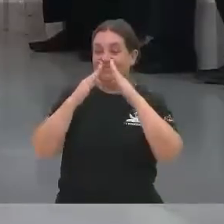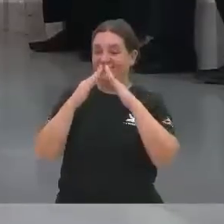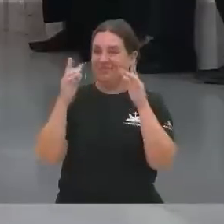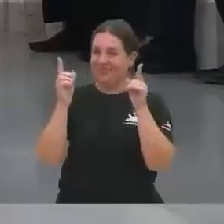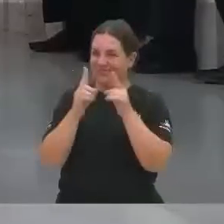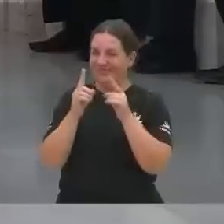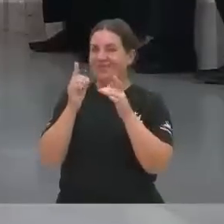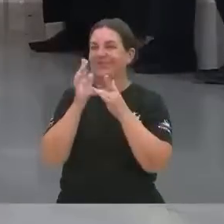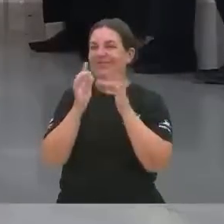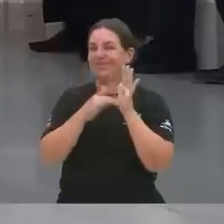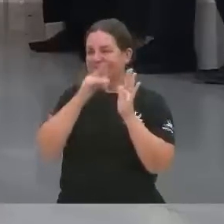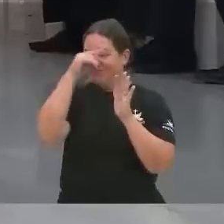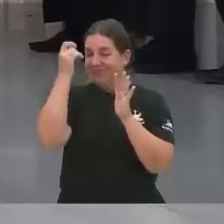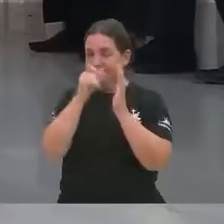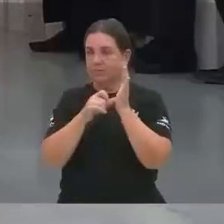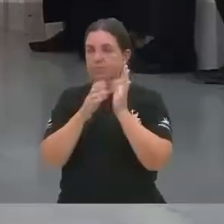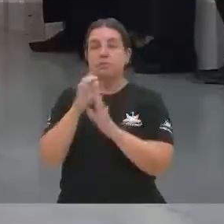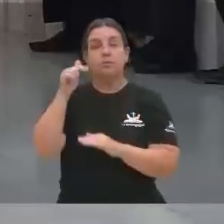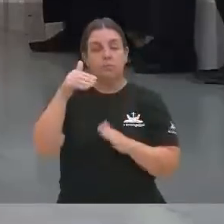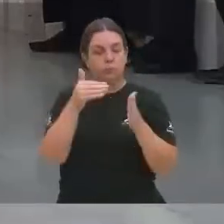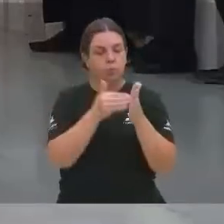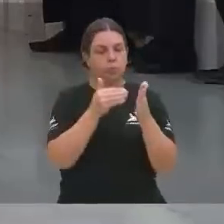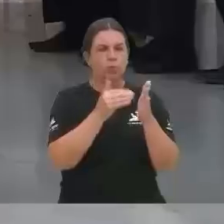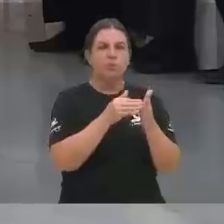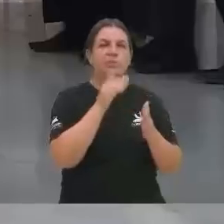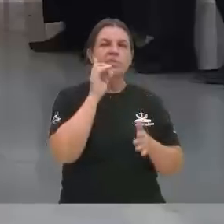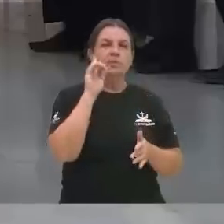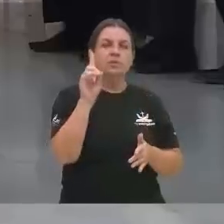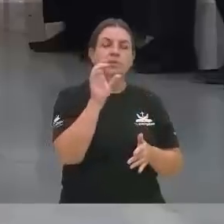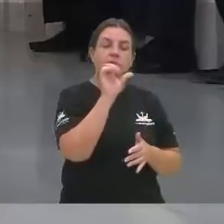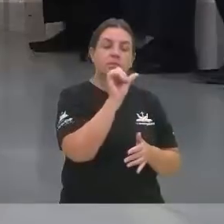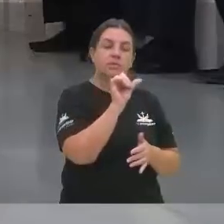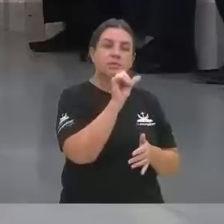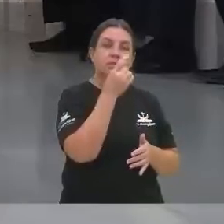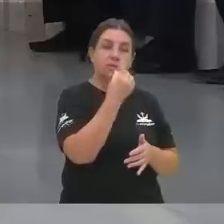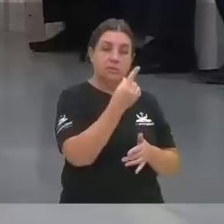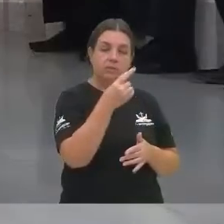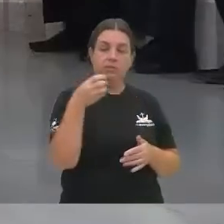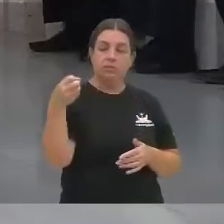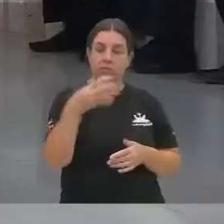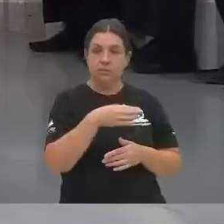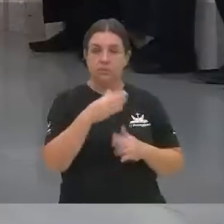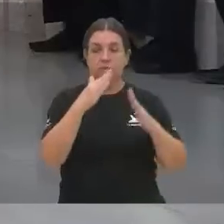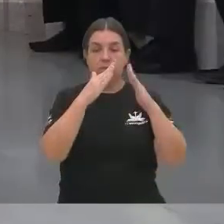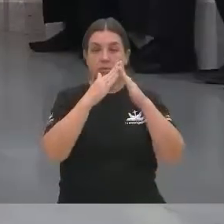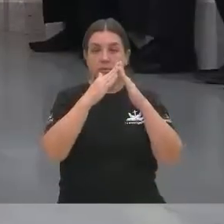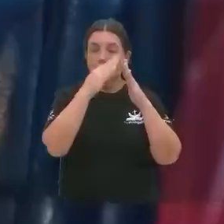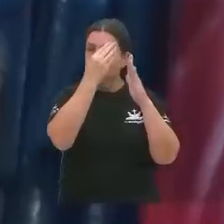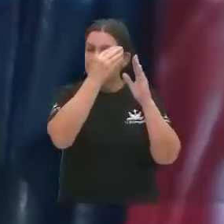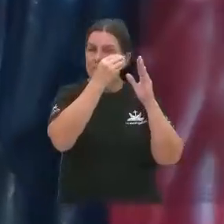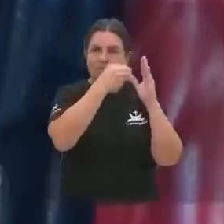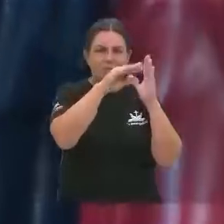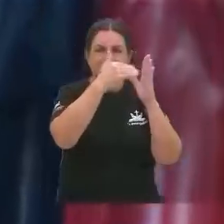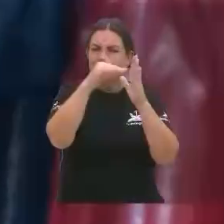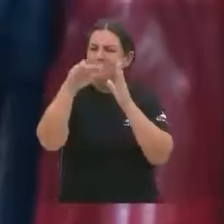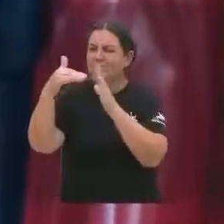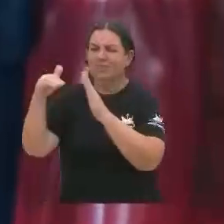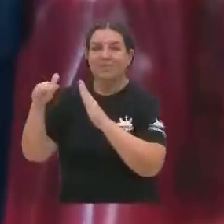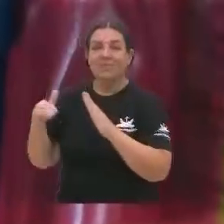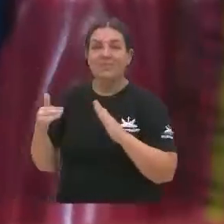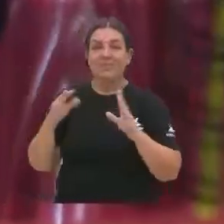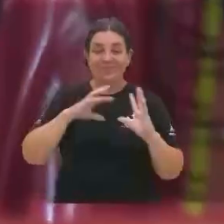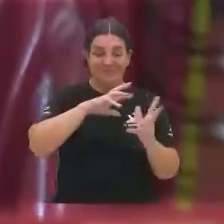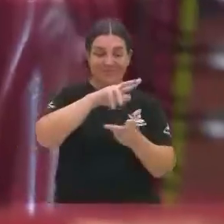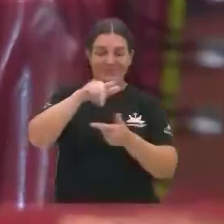dias 61 novas capelinhas mandadas pelo Brasil e pelo mundo